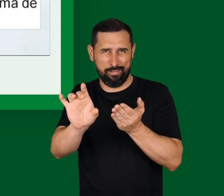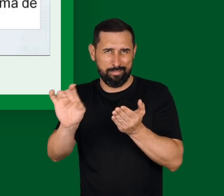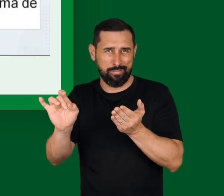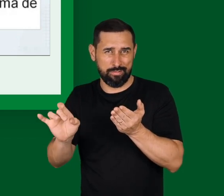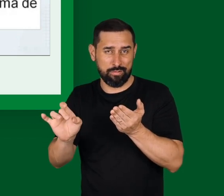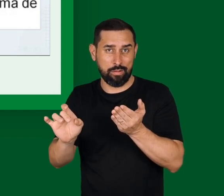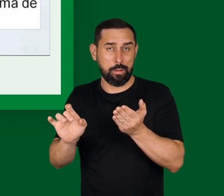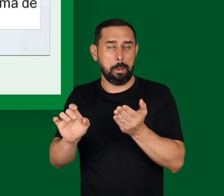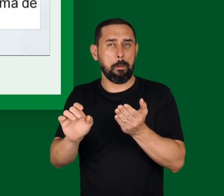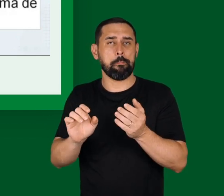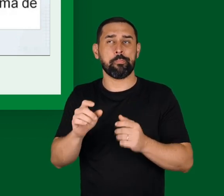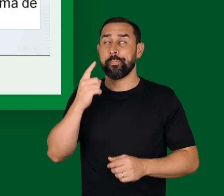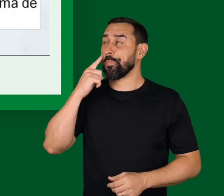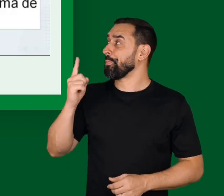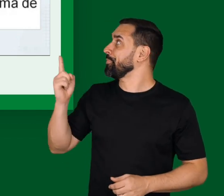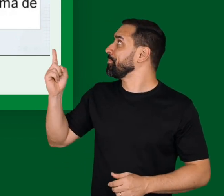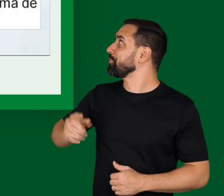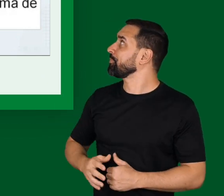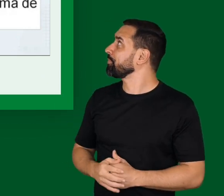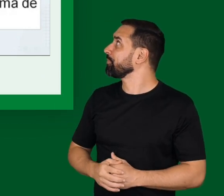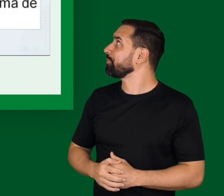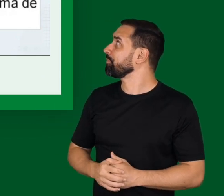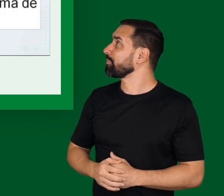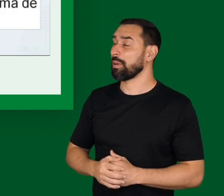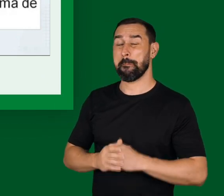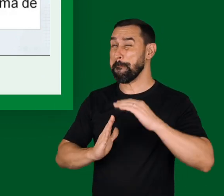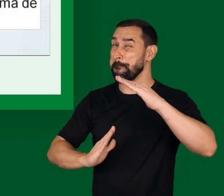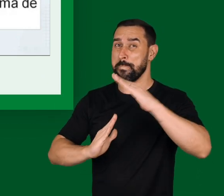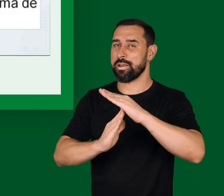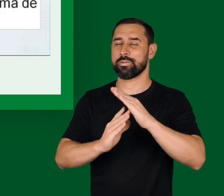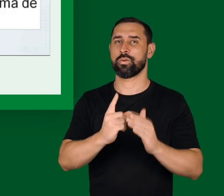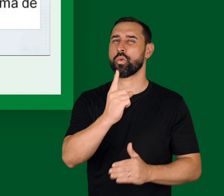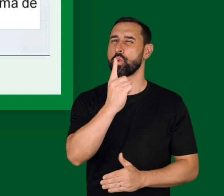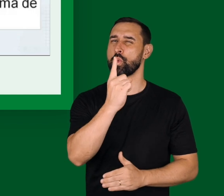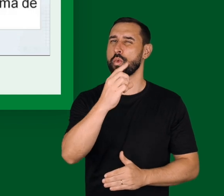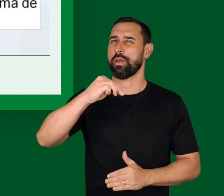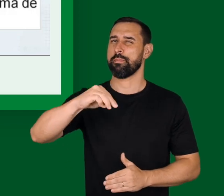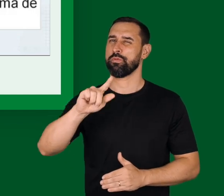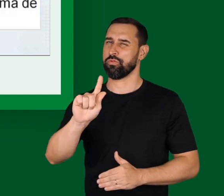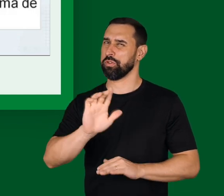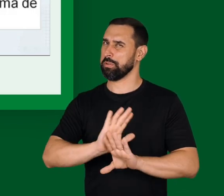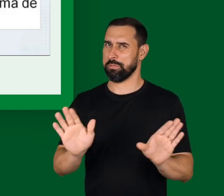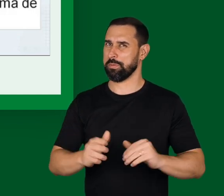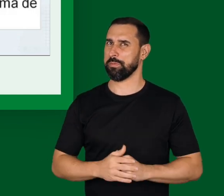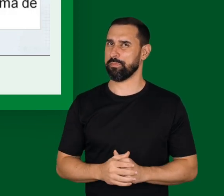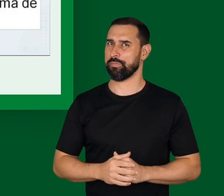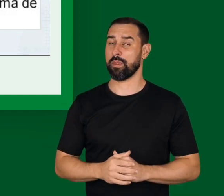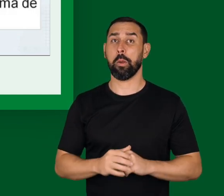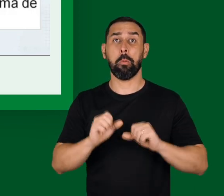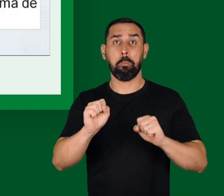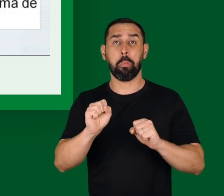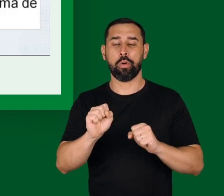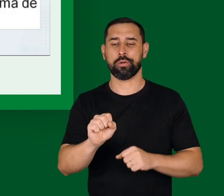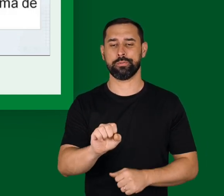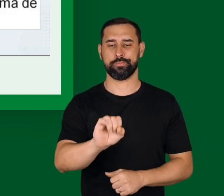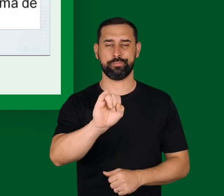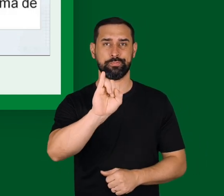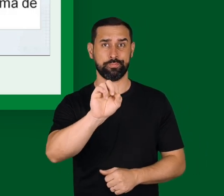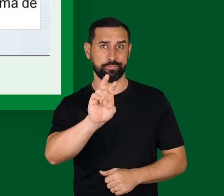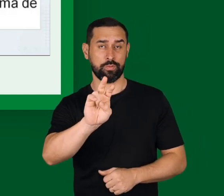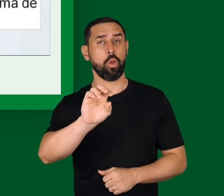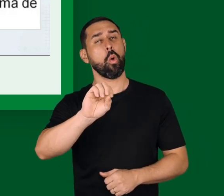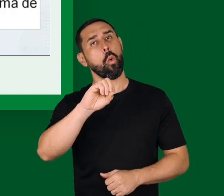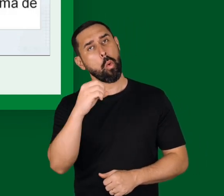a dose máxima intramuscular, 1 miligrama, que pode ser feito endovenoso ou intramuscular,